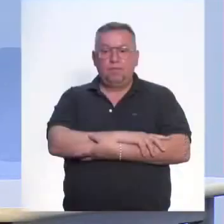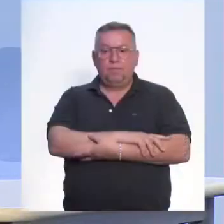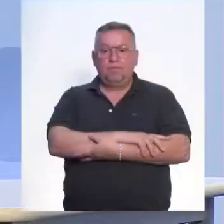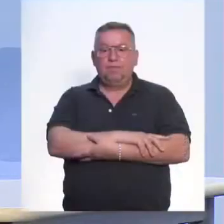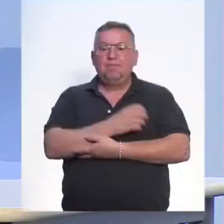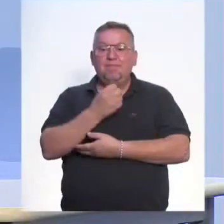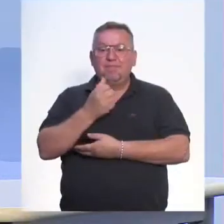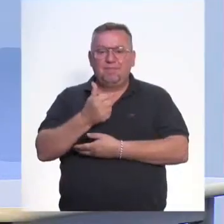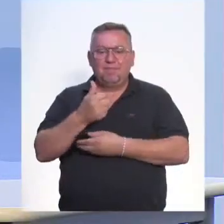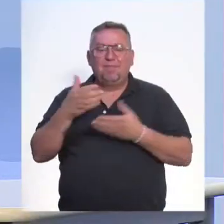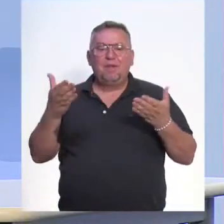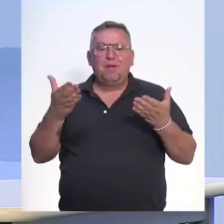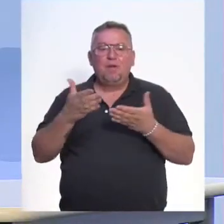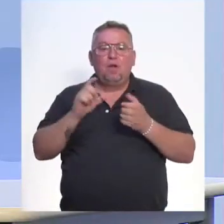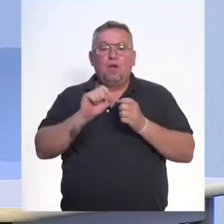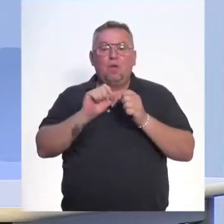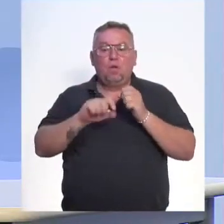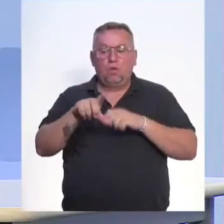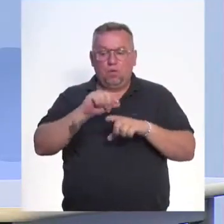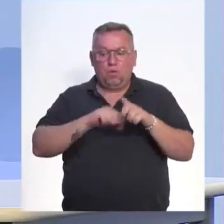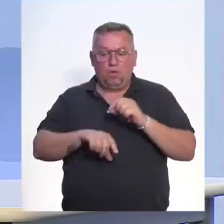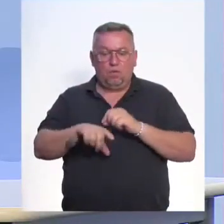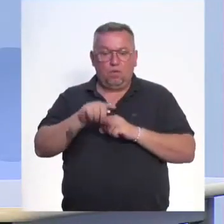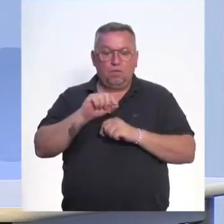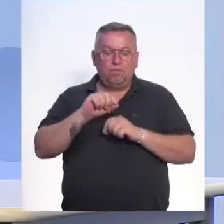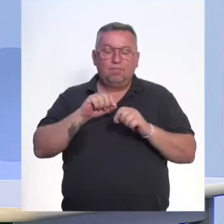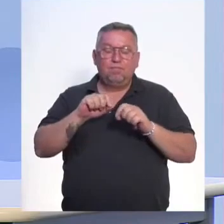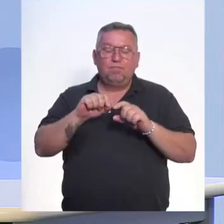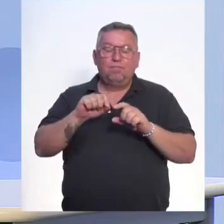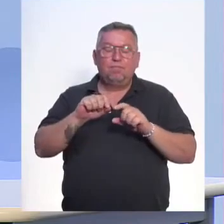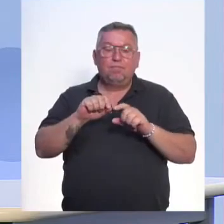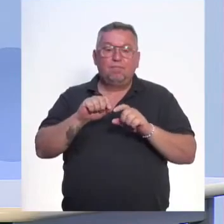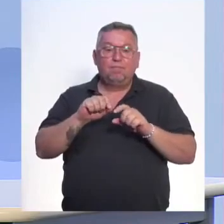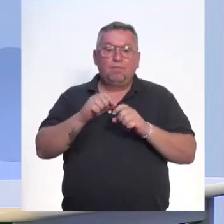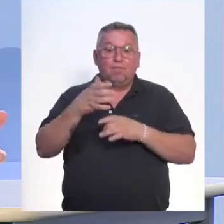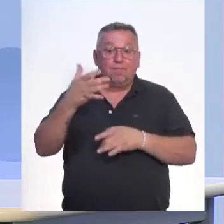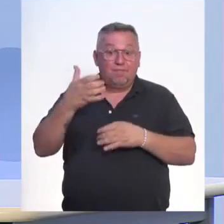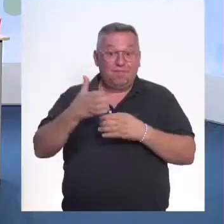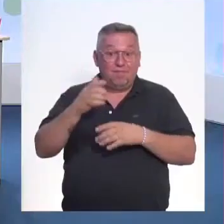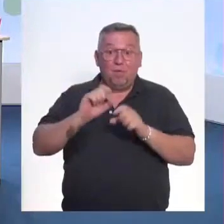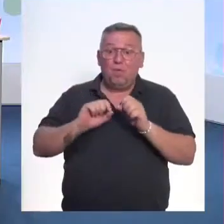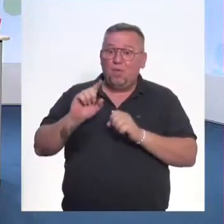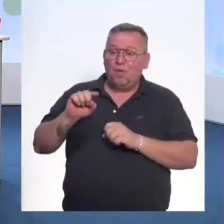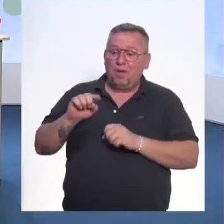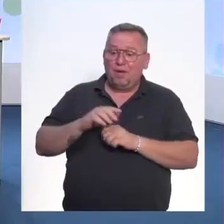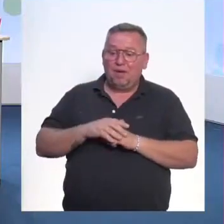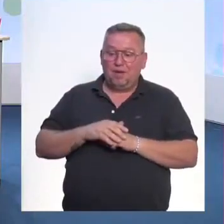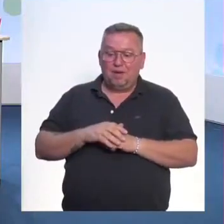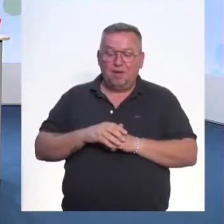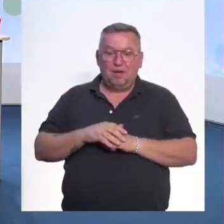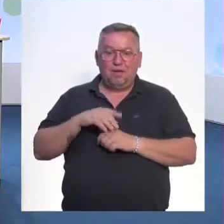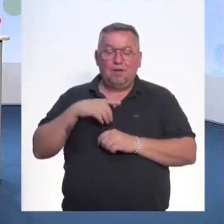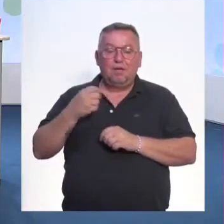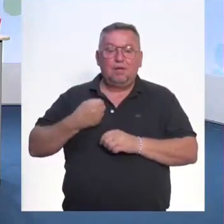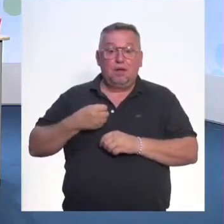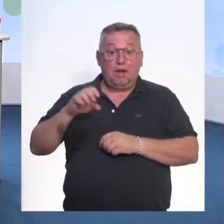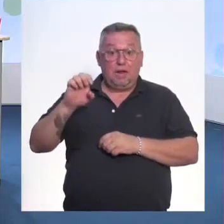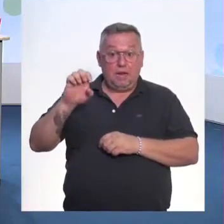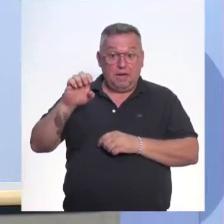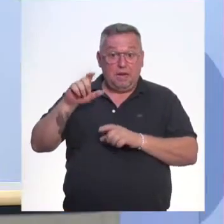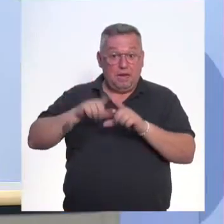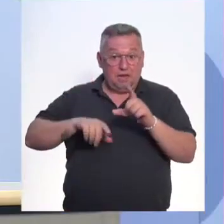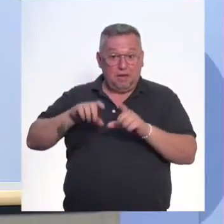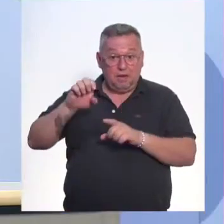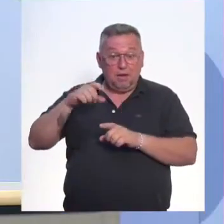Muito bem. E aí, qual foi a alternativa que você colocou lá no chat? Professora Roberta, qual foi? Foi a alternativa E, 720. Então,